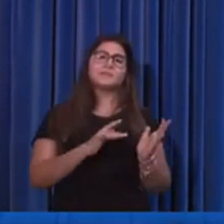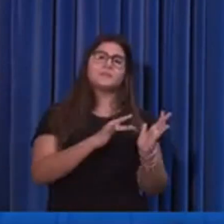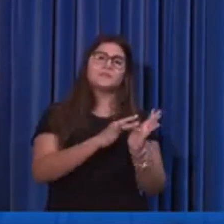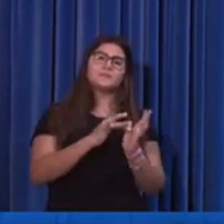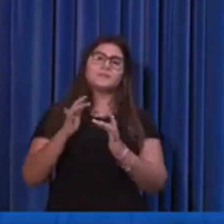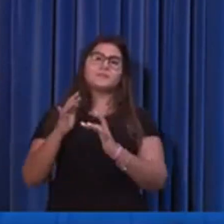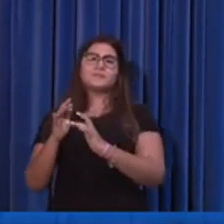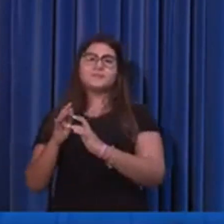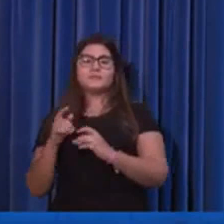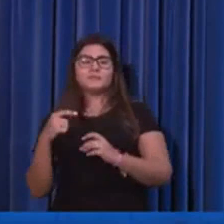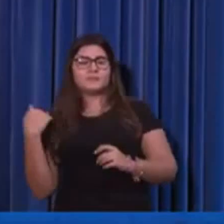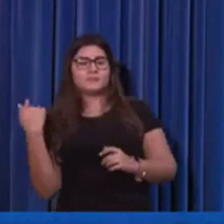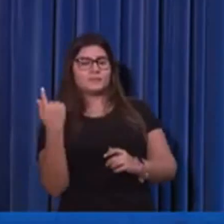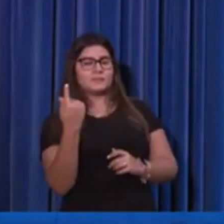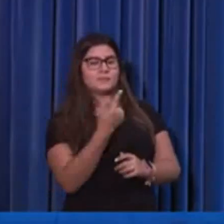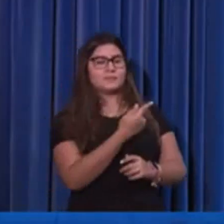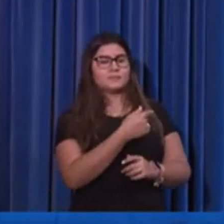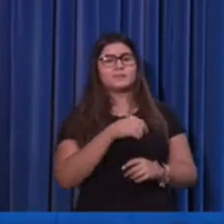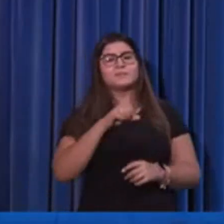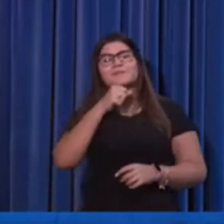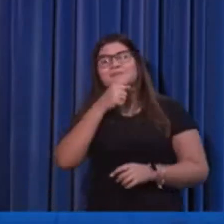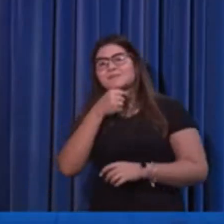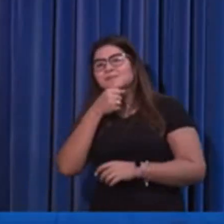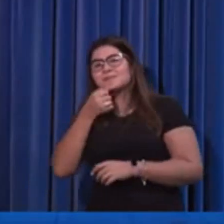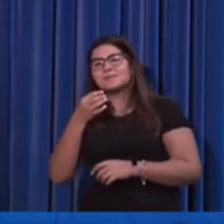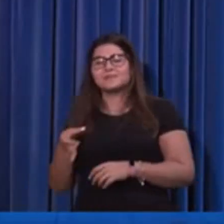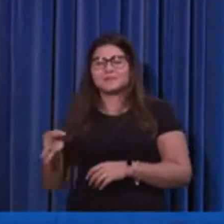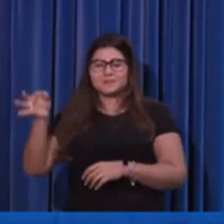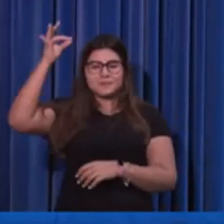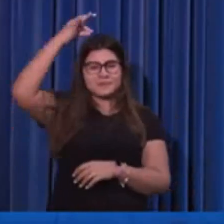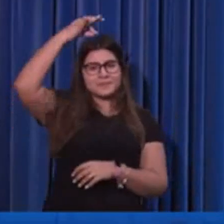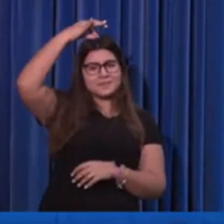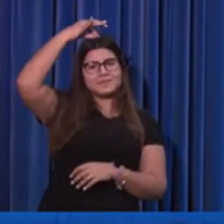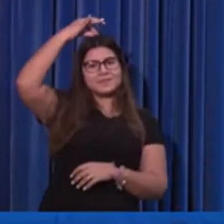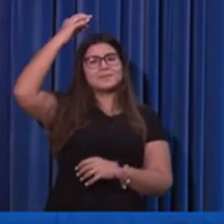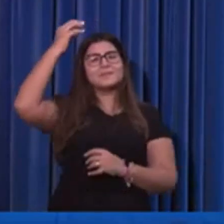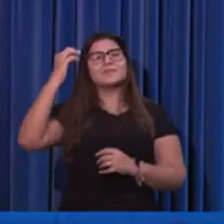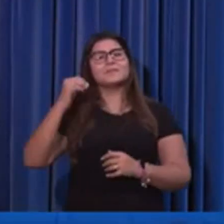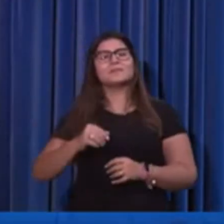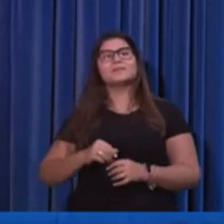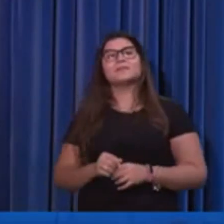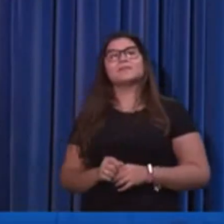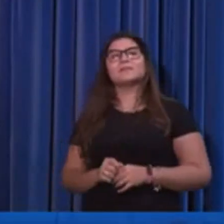Em Jesus, o nosso velho homem,